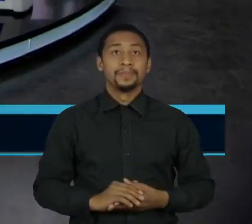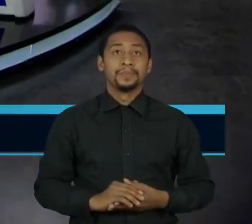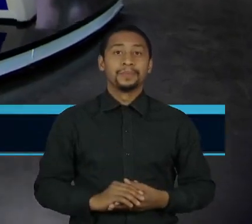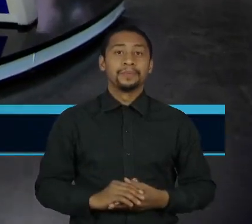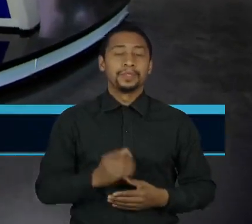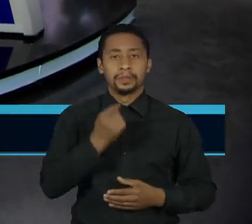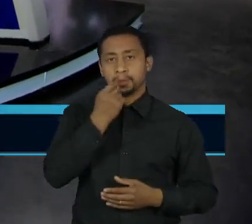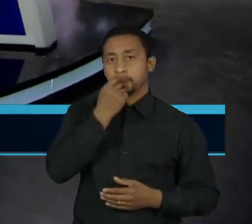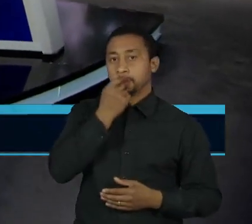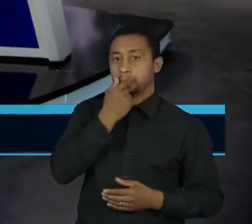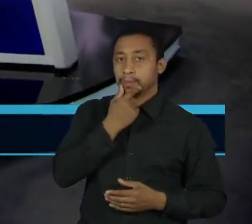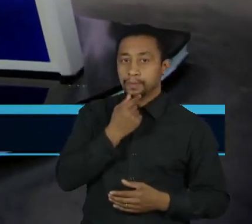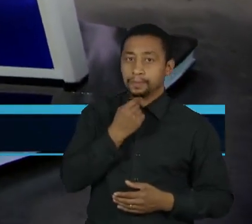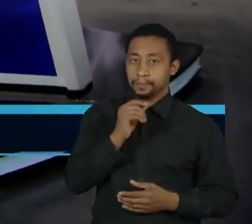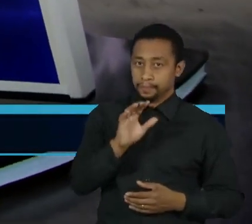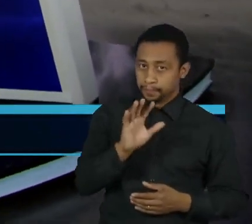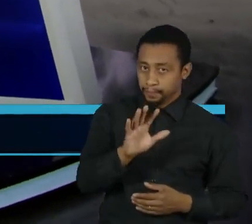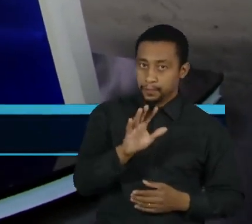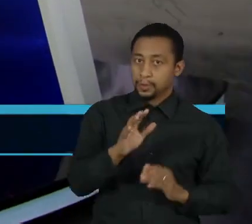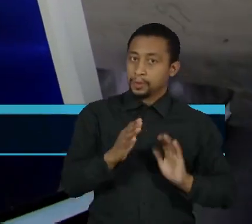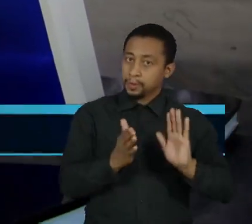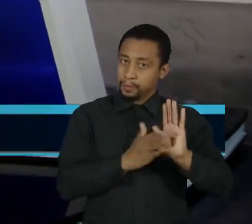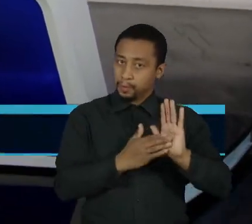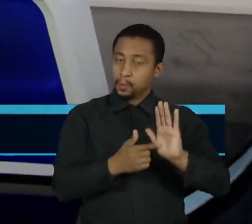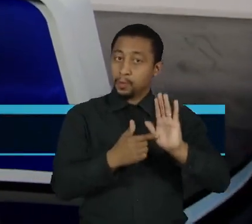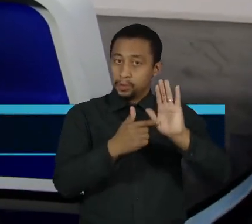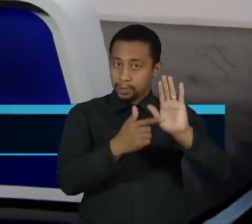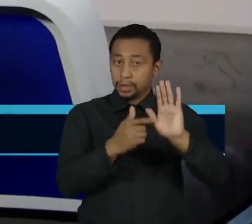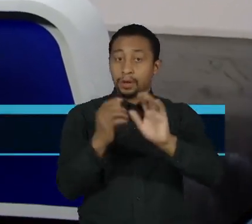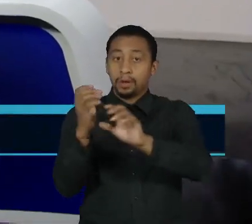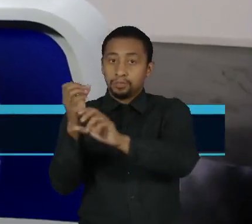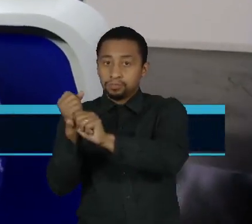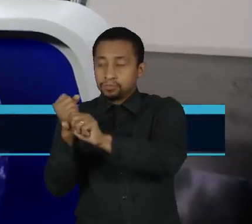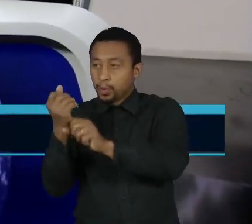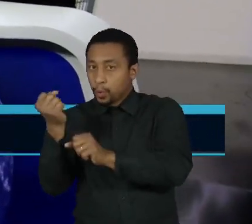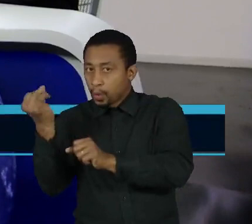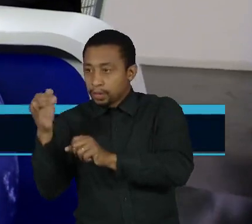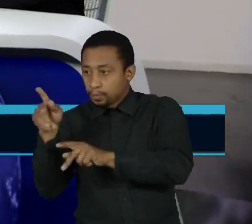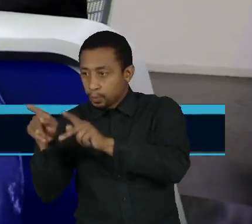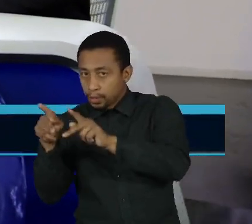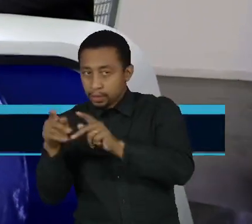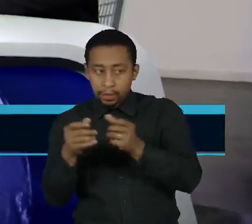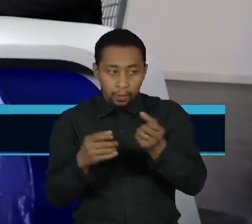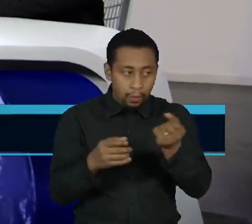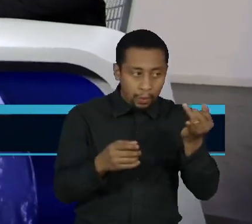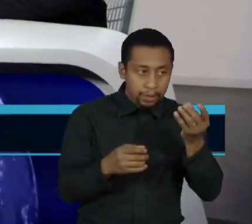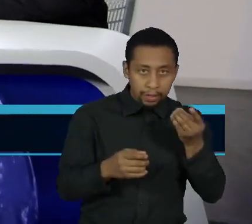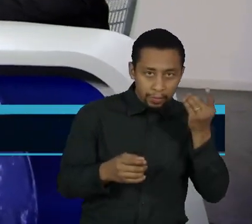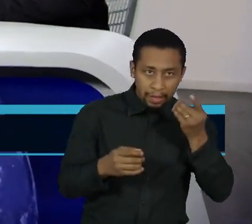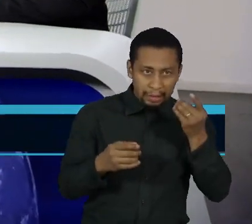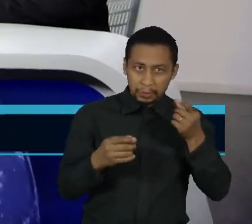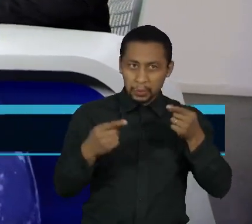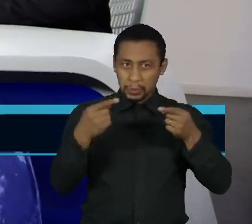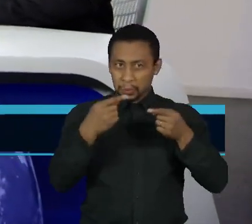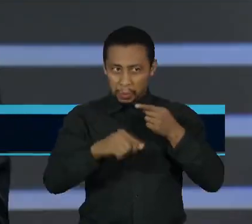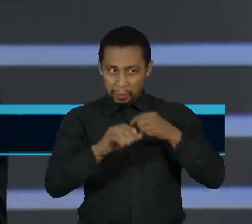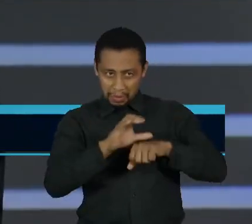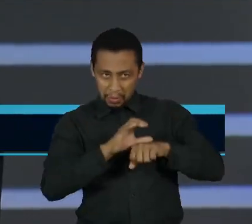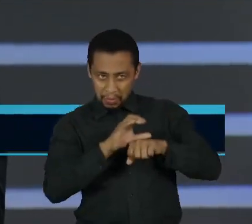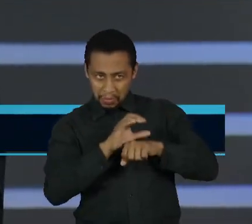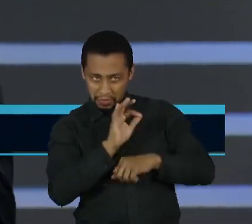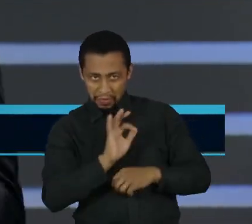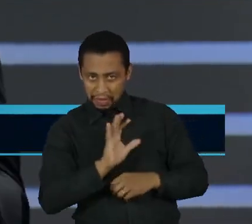Moto, a falta de revisão nos critérios de proporcionalidade fere o pacto federativo? Olha, em certa maneira, sim,